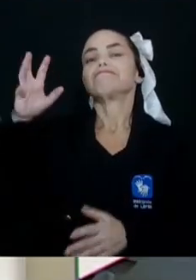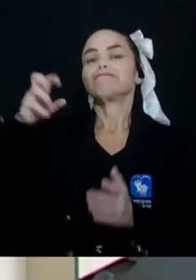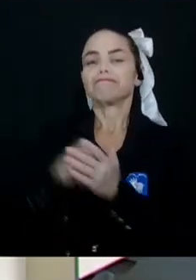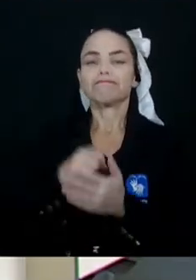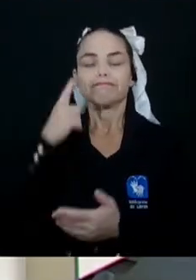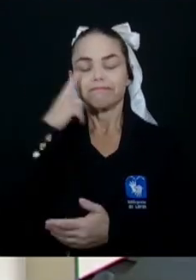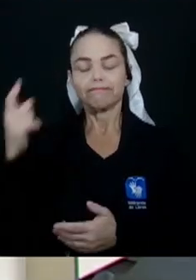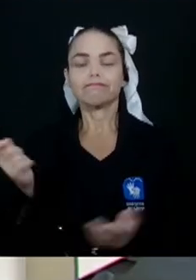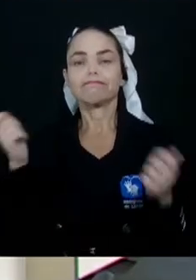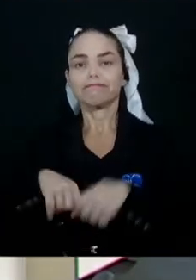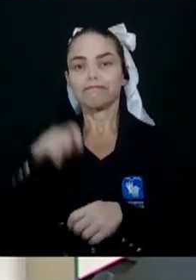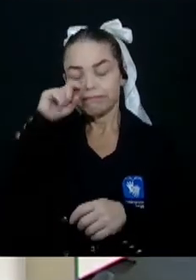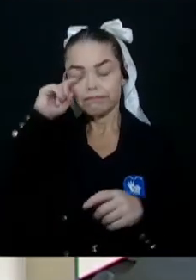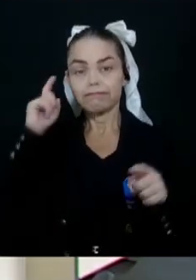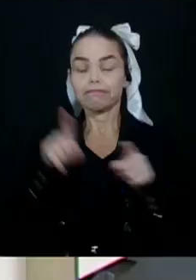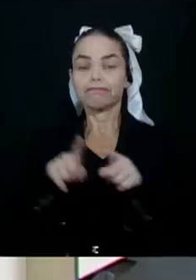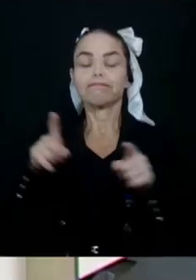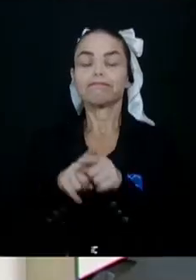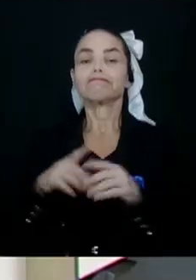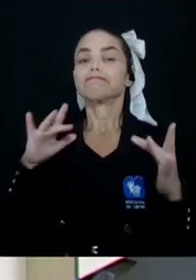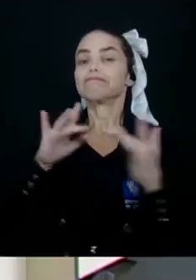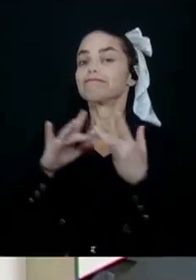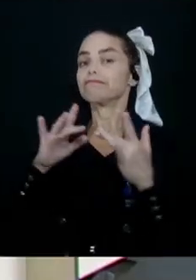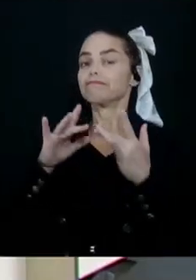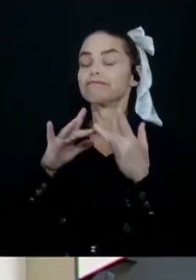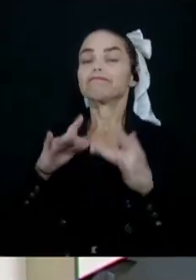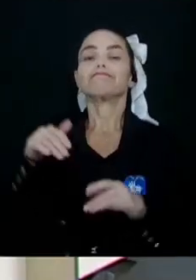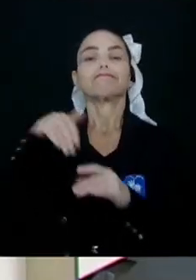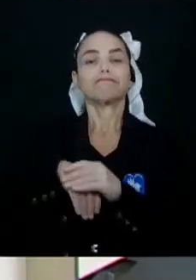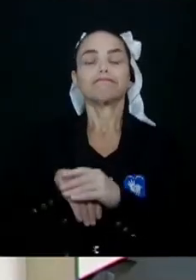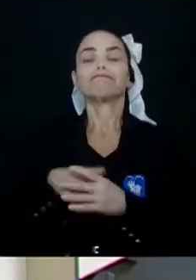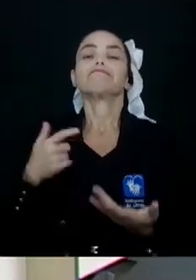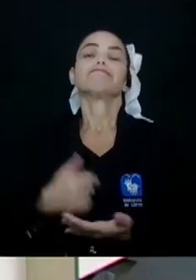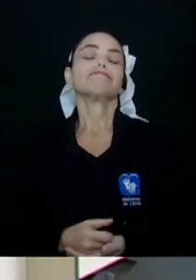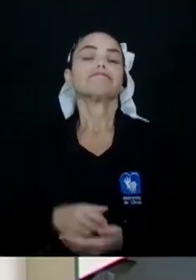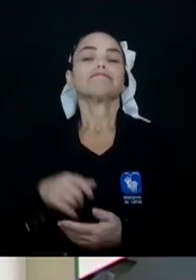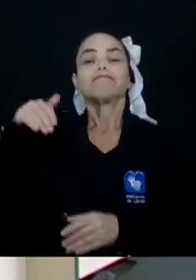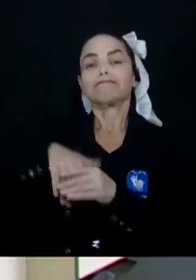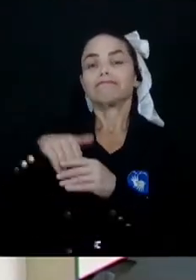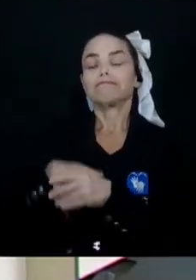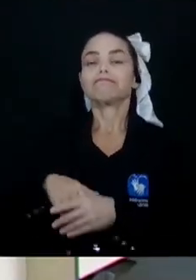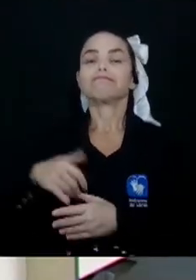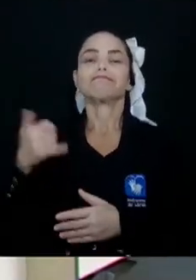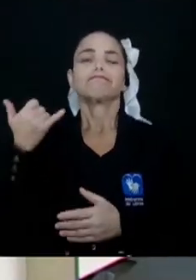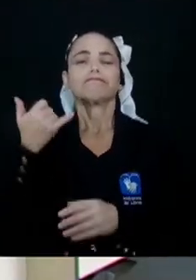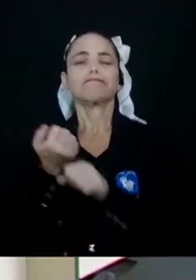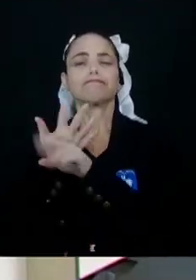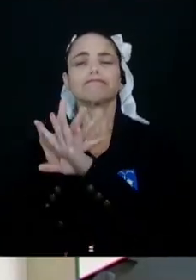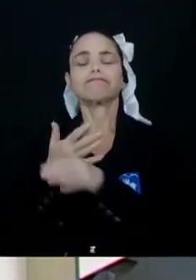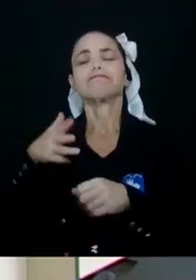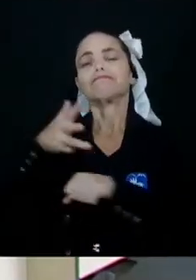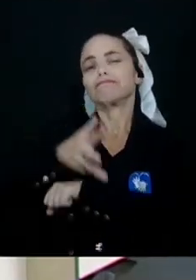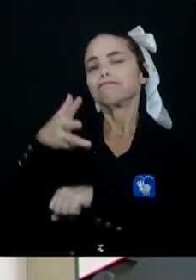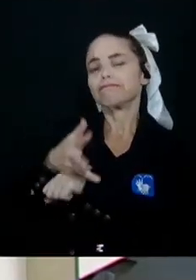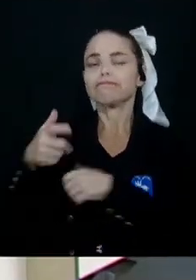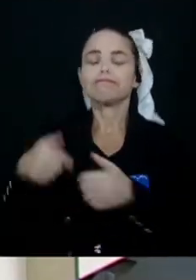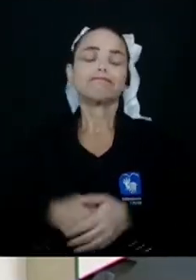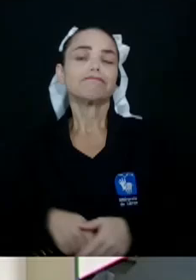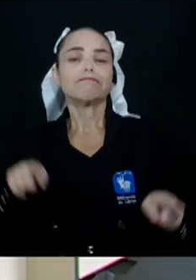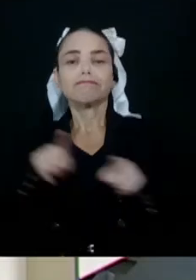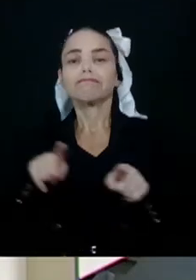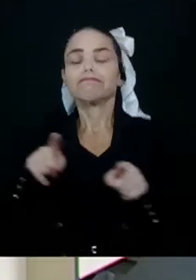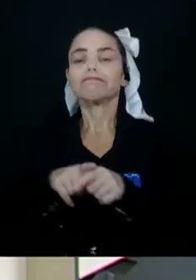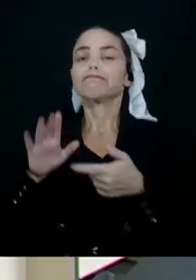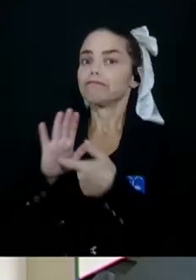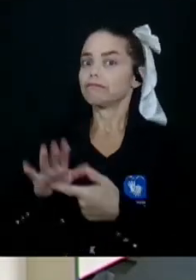também entrar em contato com o cartório eleitoral através de telefone ou WhatsApp e demonstrar o